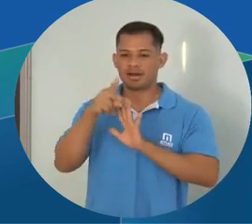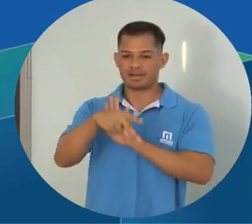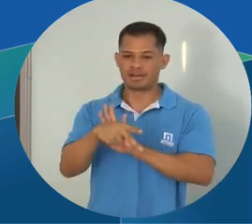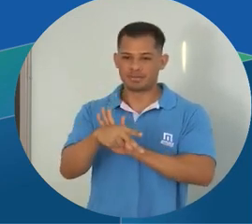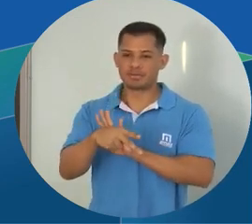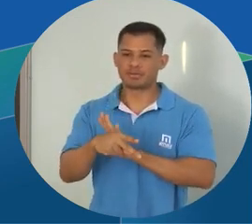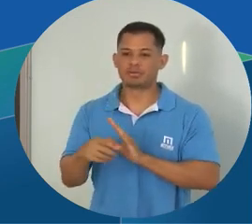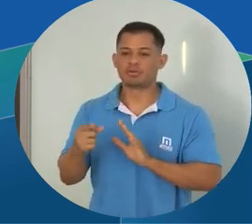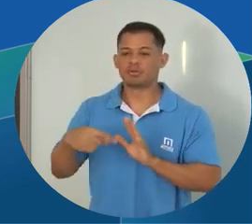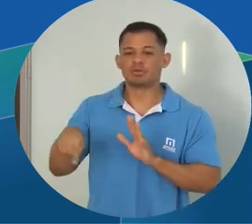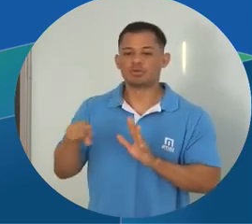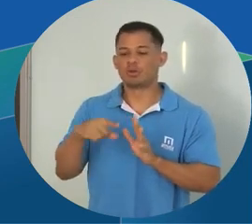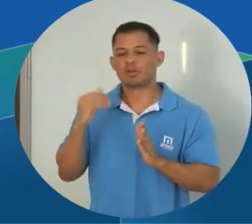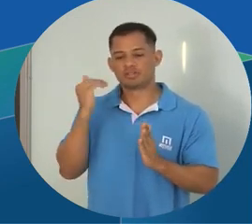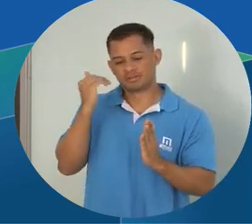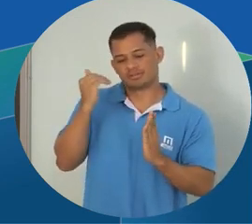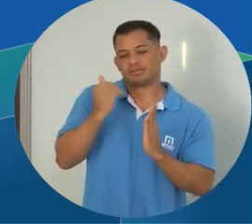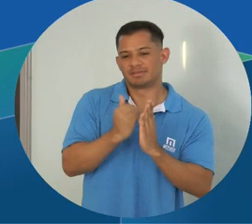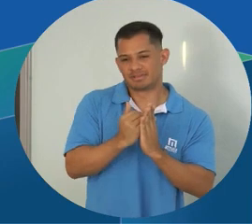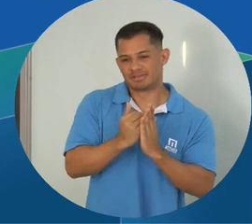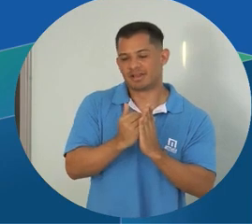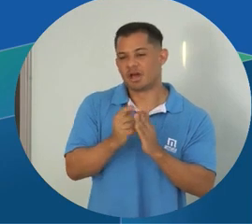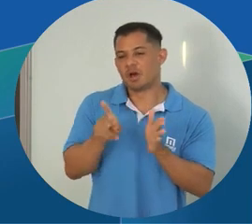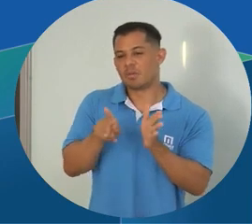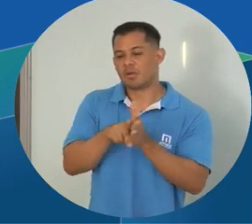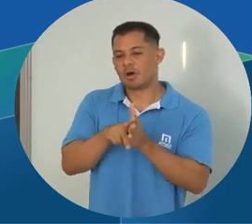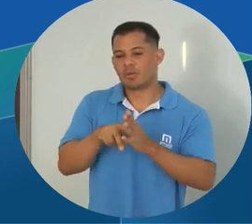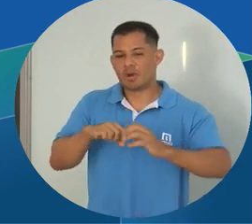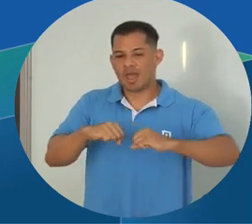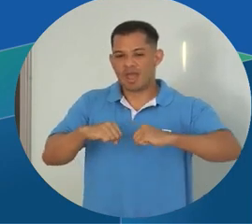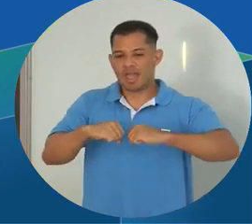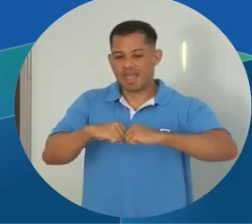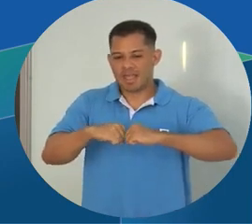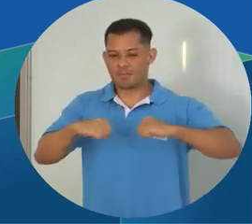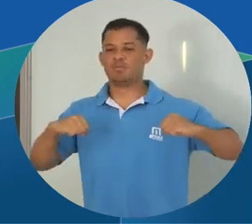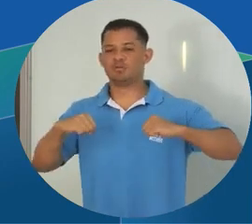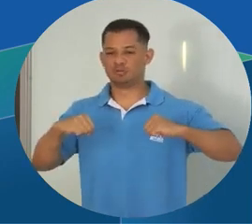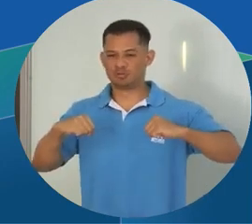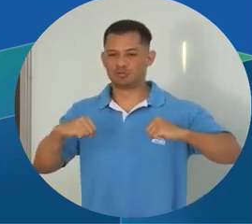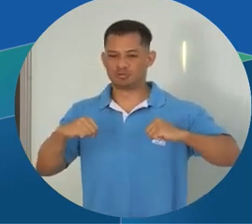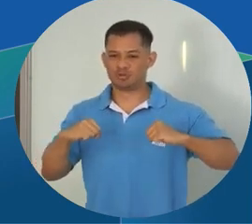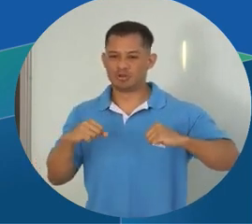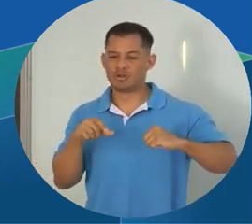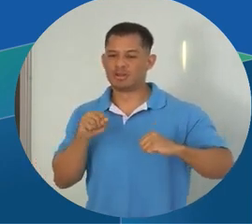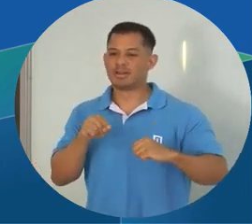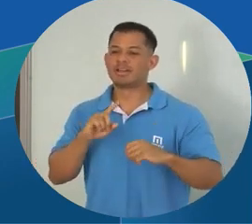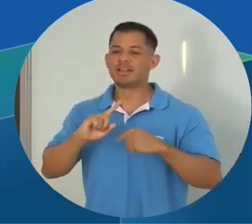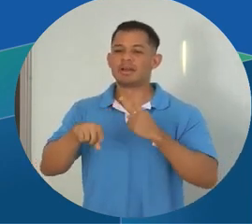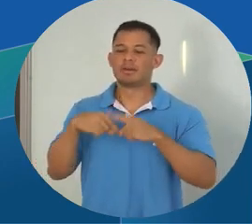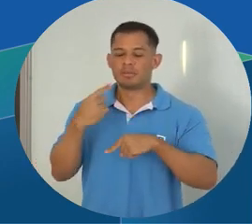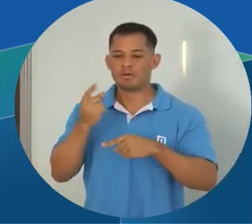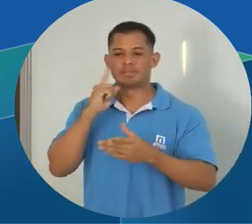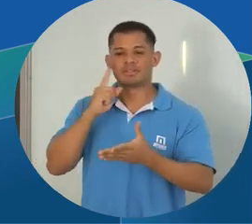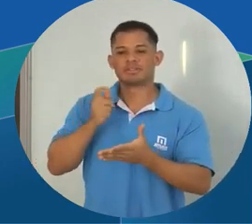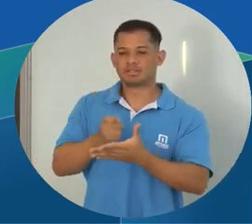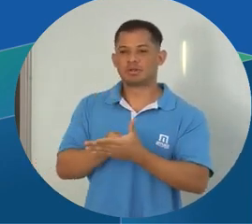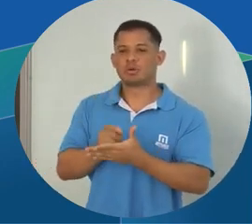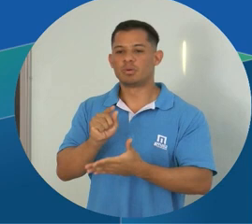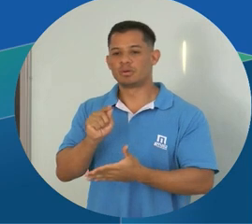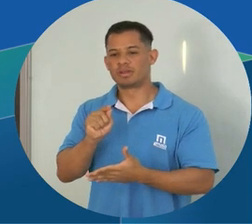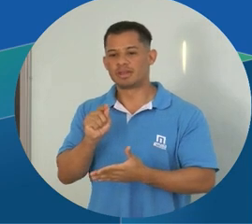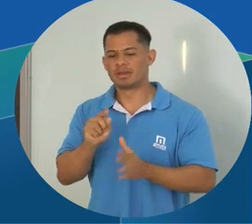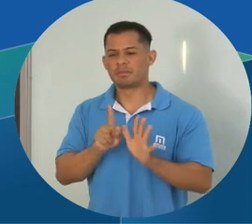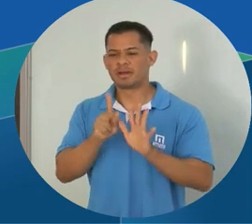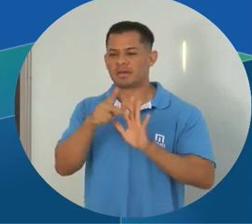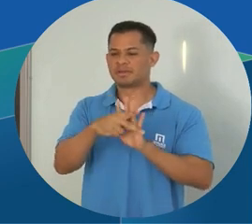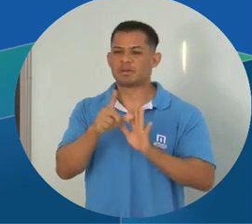seguiríamos considerar para os empuxos desse sedimento, e, por fim, adotou-se parâmetros